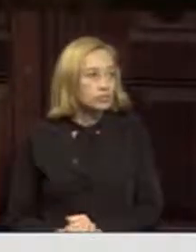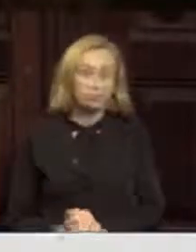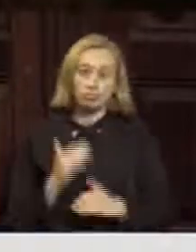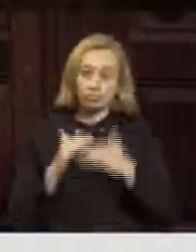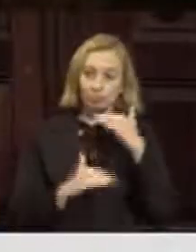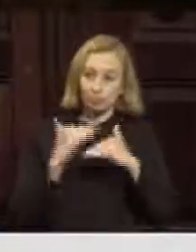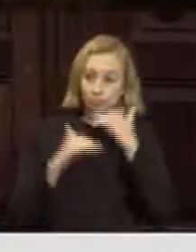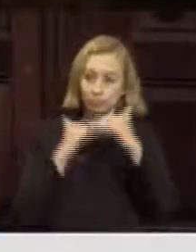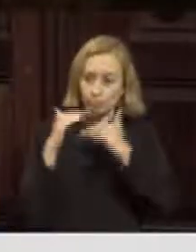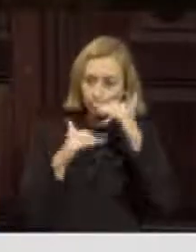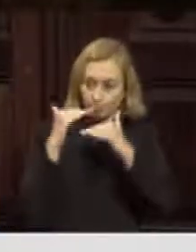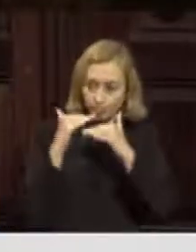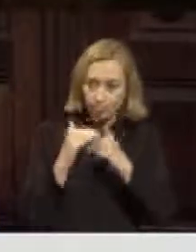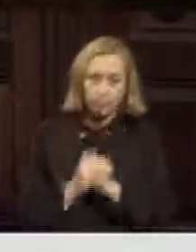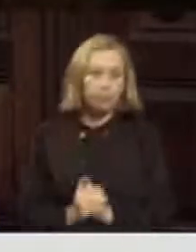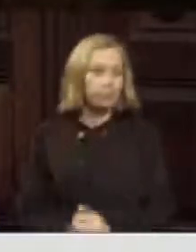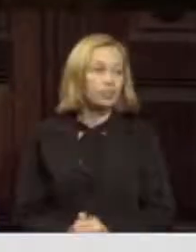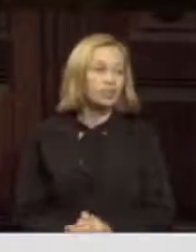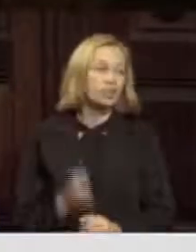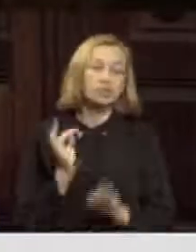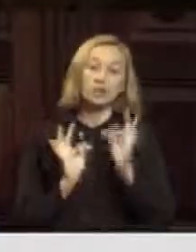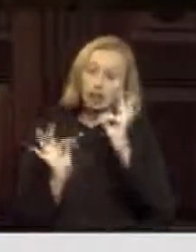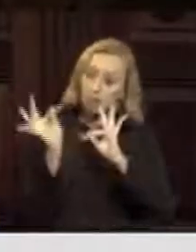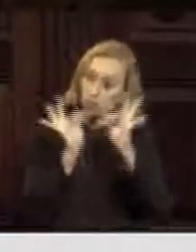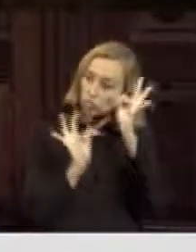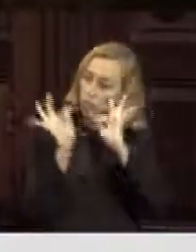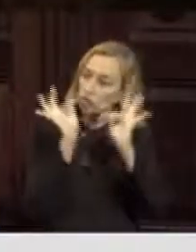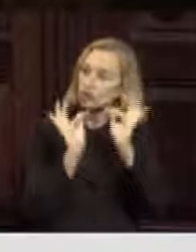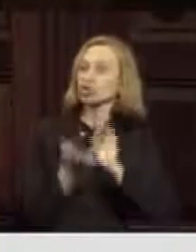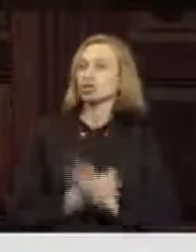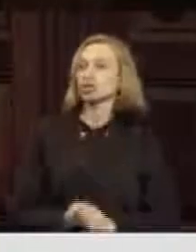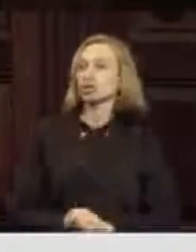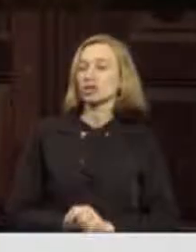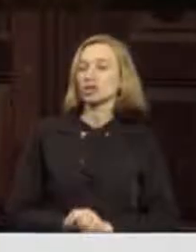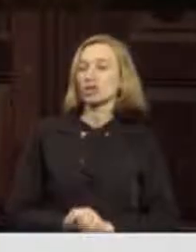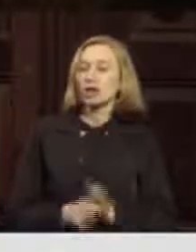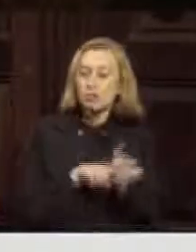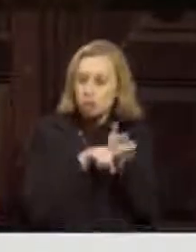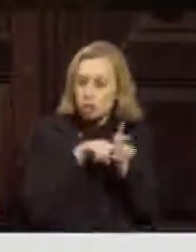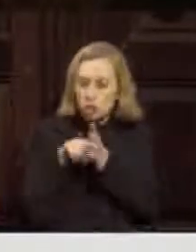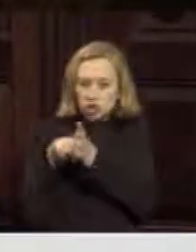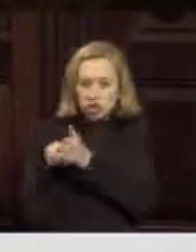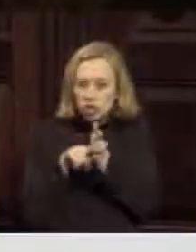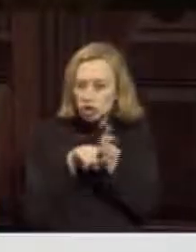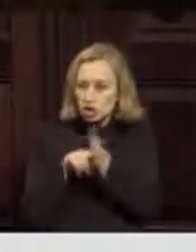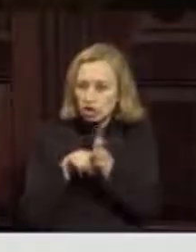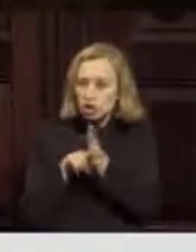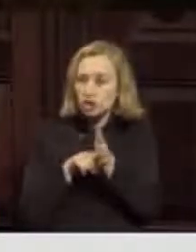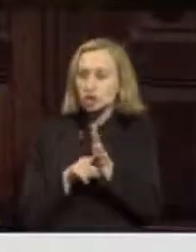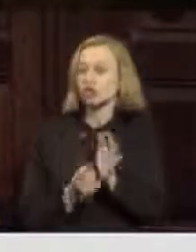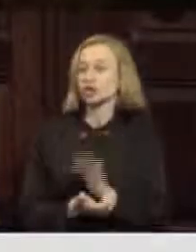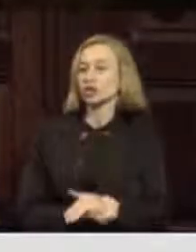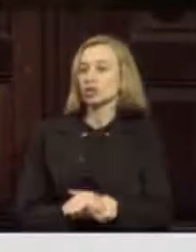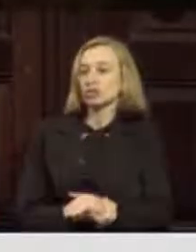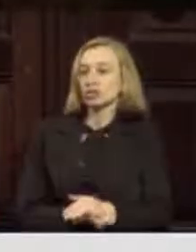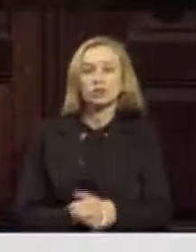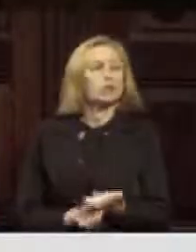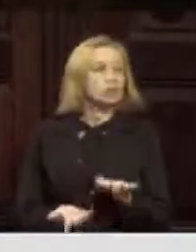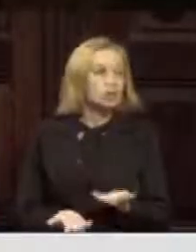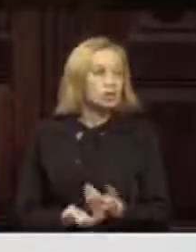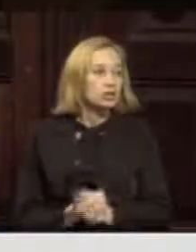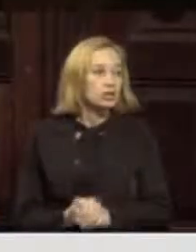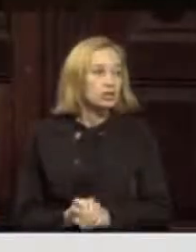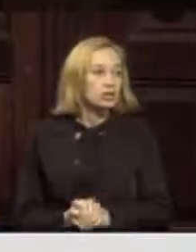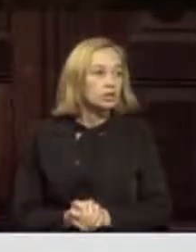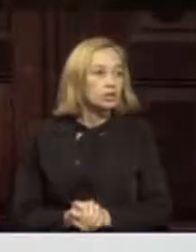desenvolvimento de tecnologia, de pesquisa na atividade do campo no estado do Rio de Janeiro. A